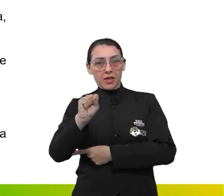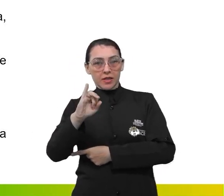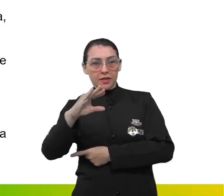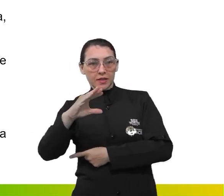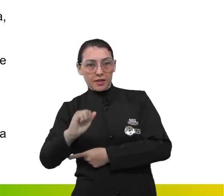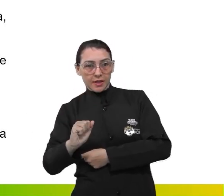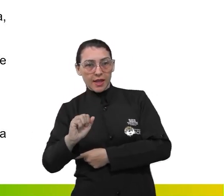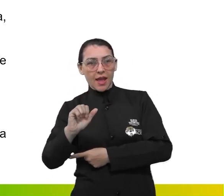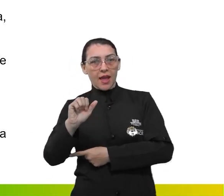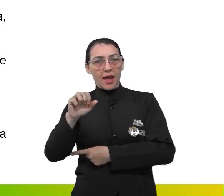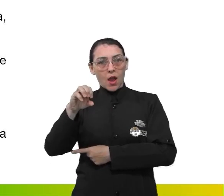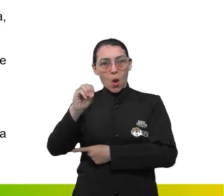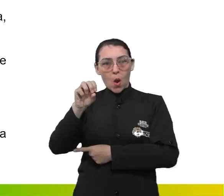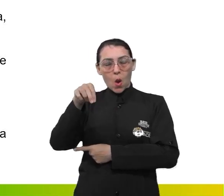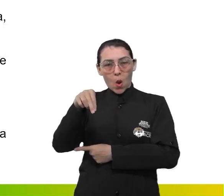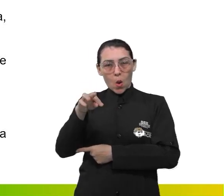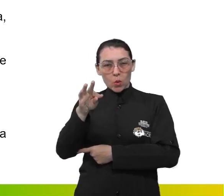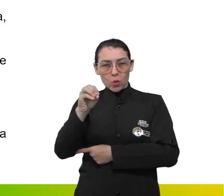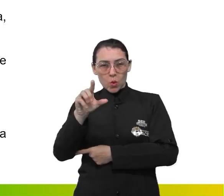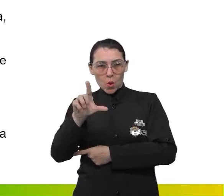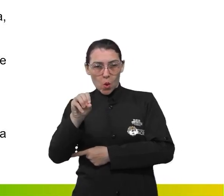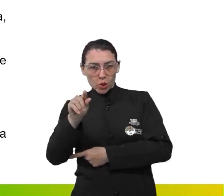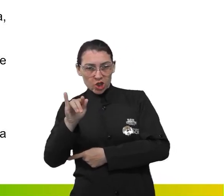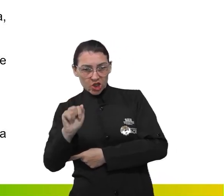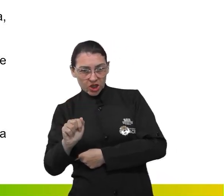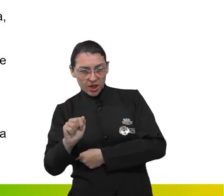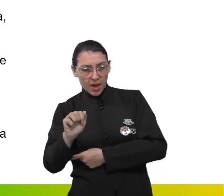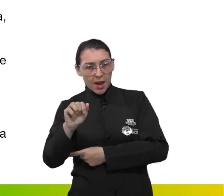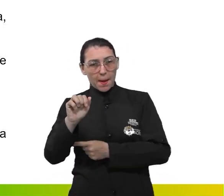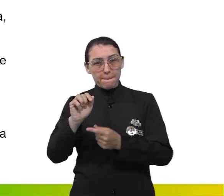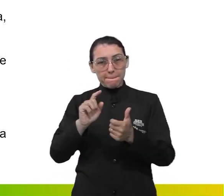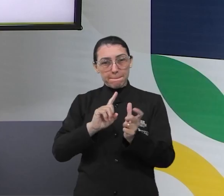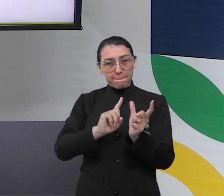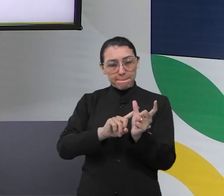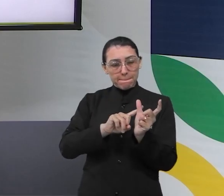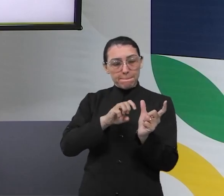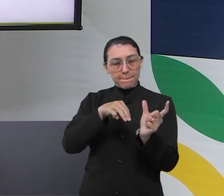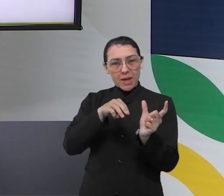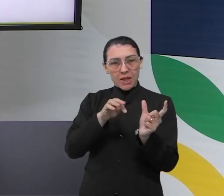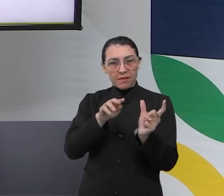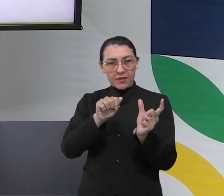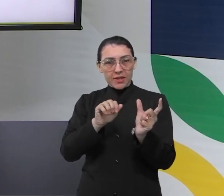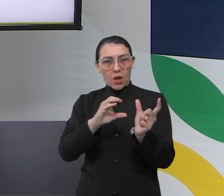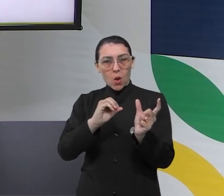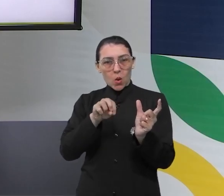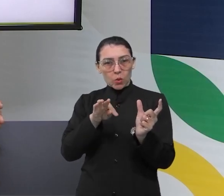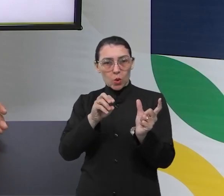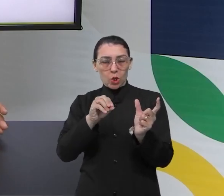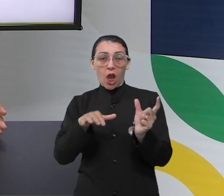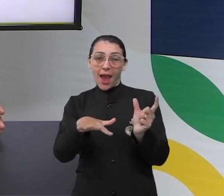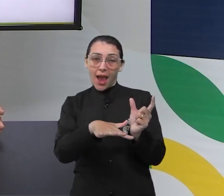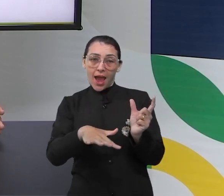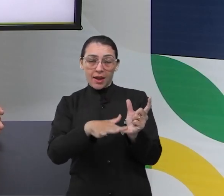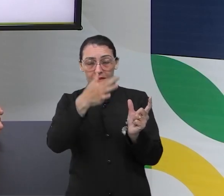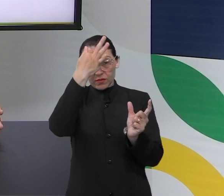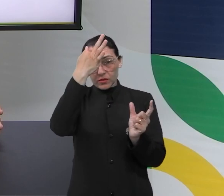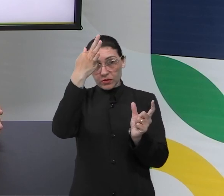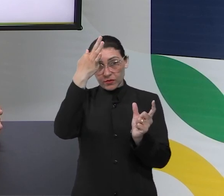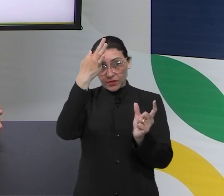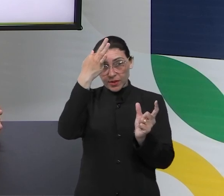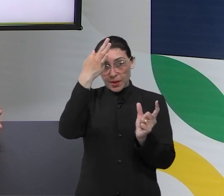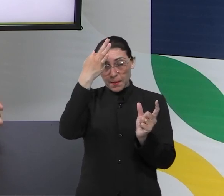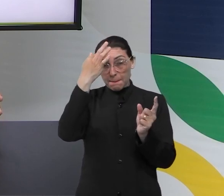na ontologia. Ora, metafísica e ontologia já são áreas da